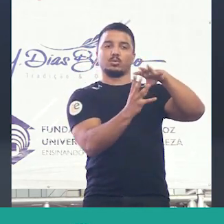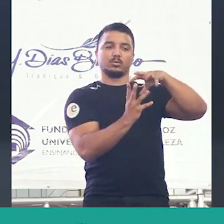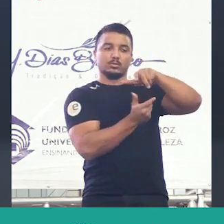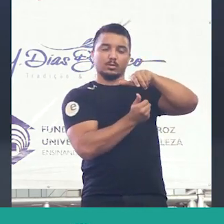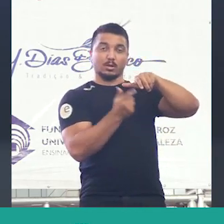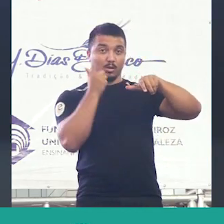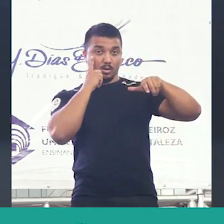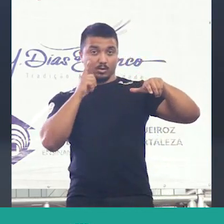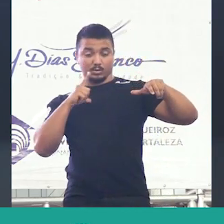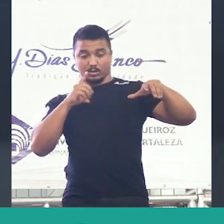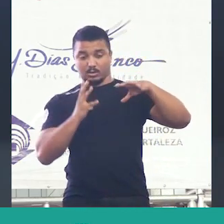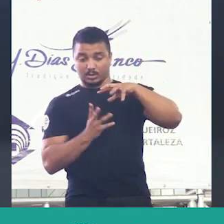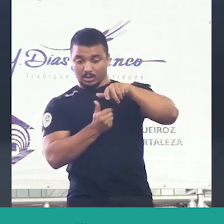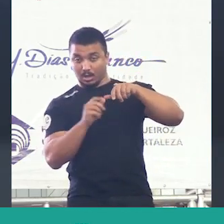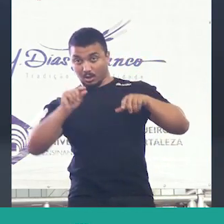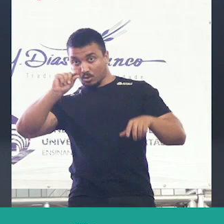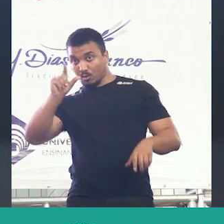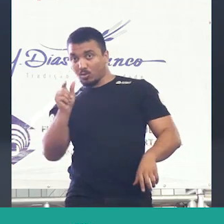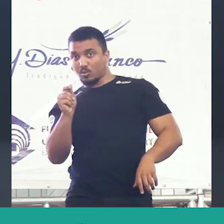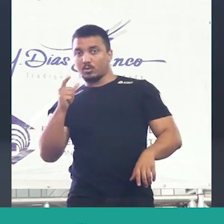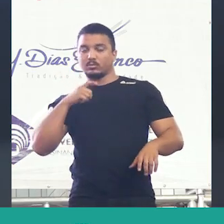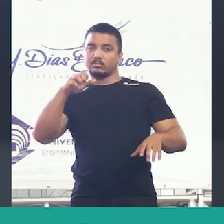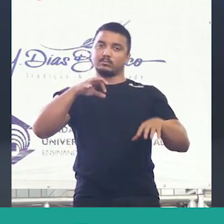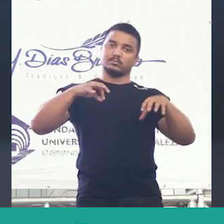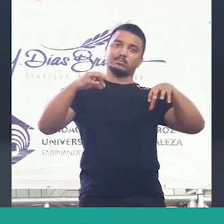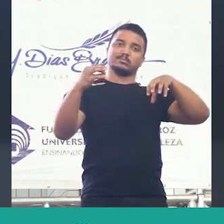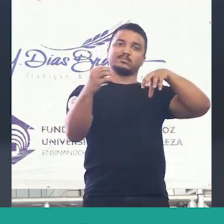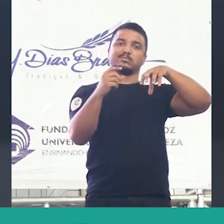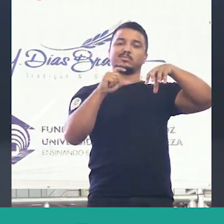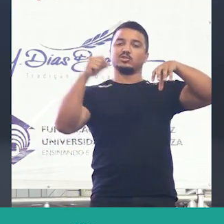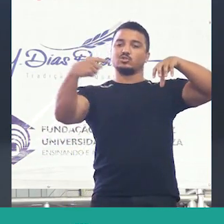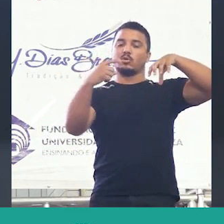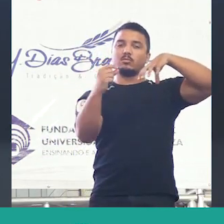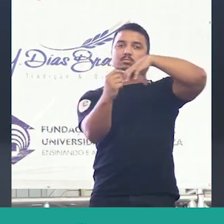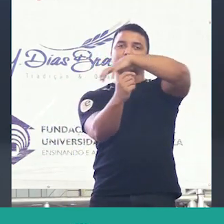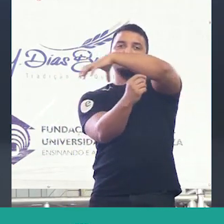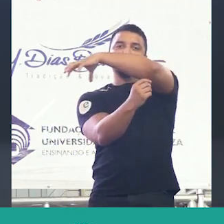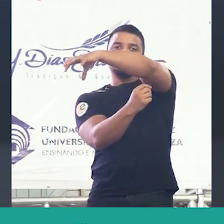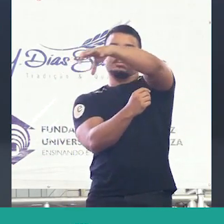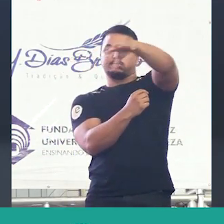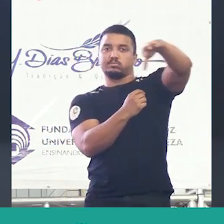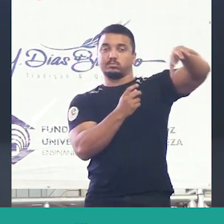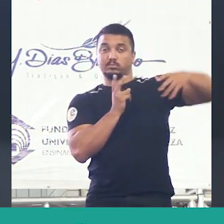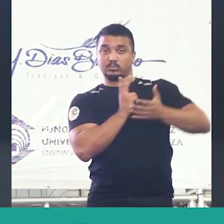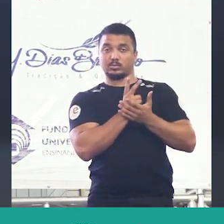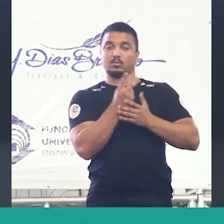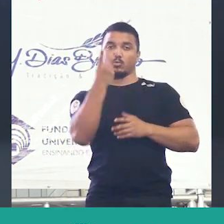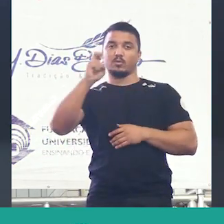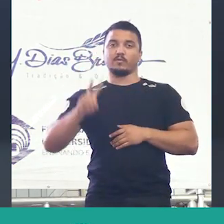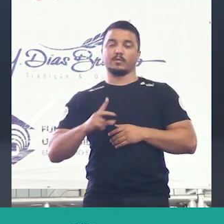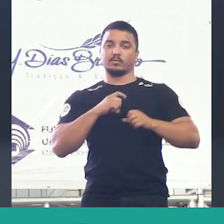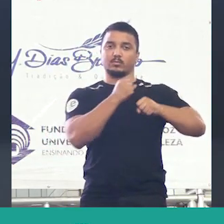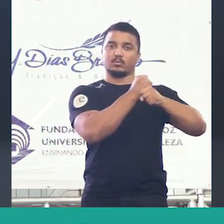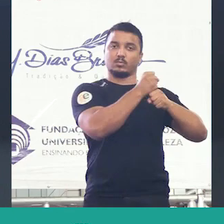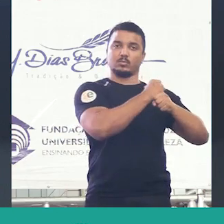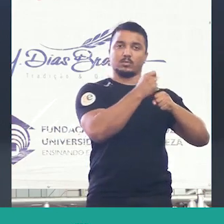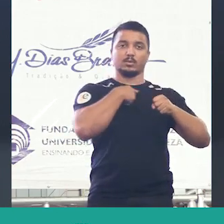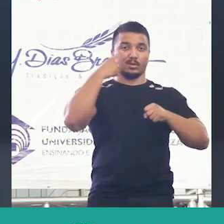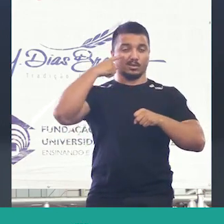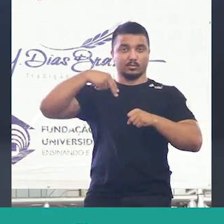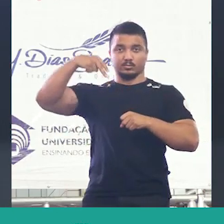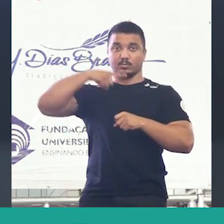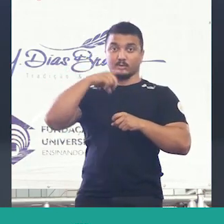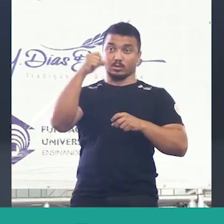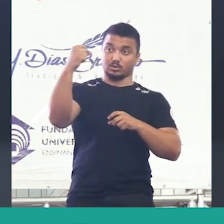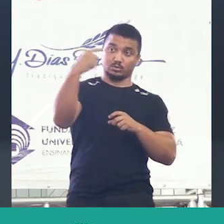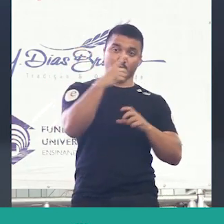sistema Terra-Lua orbita em torno do Sol aproximadamente 2 vezes por ano, a linha de nodos está alinhada